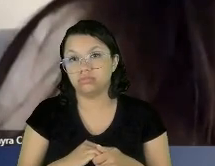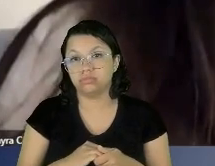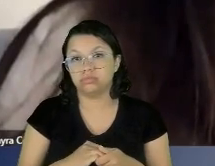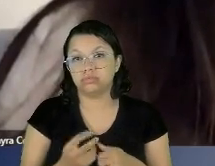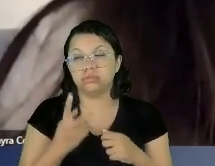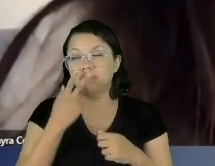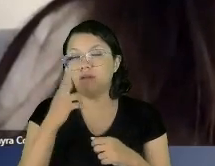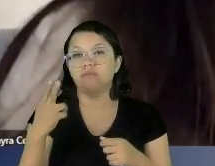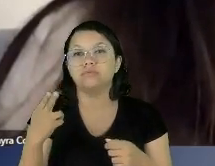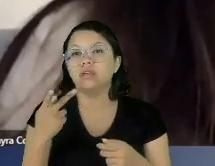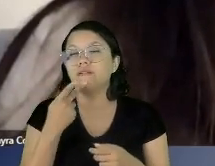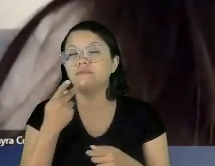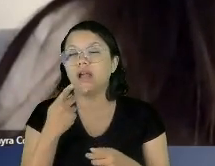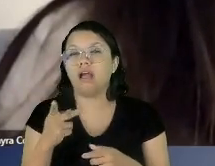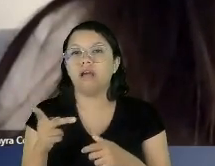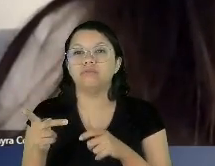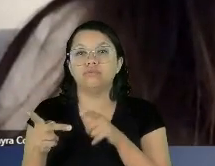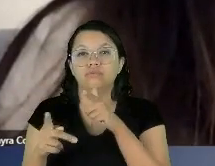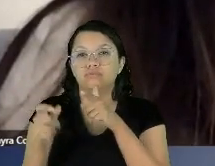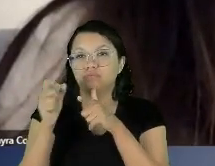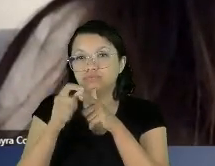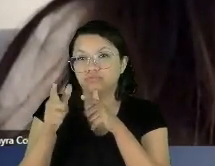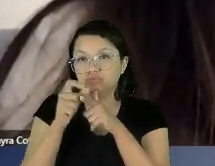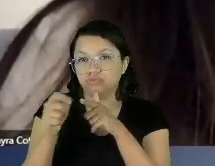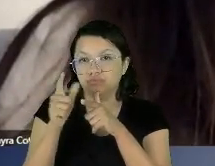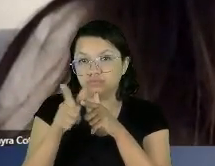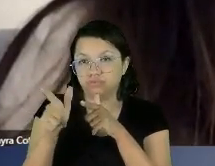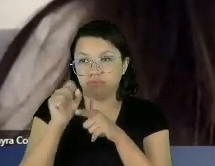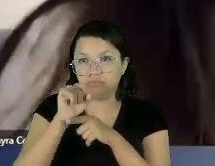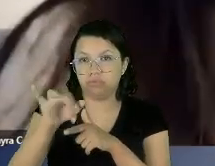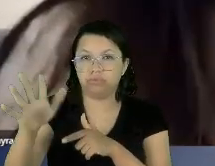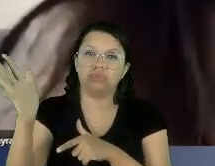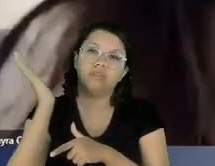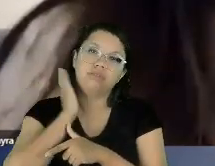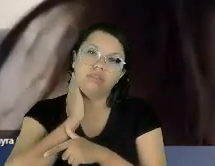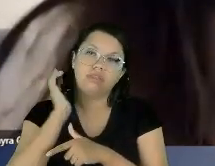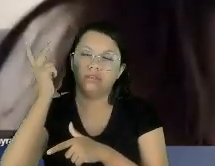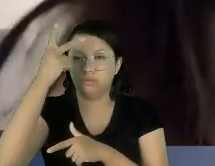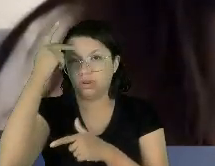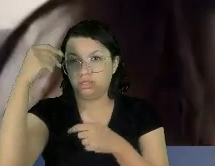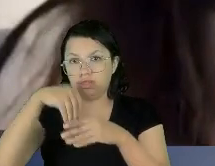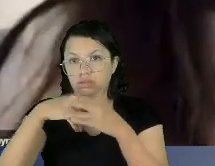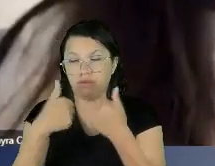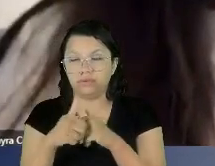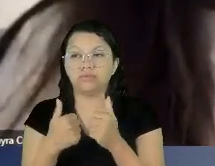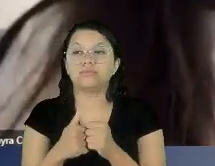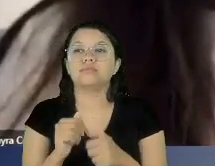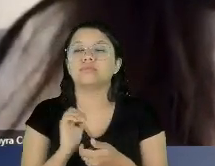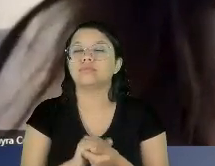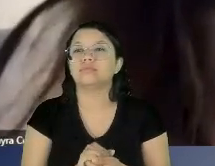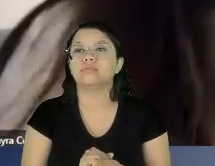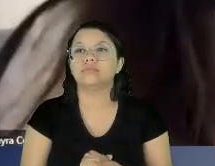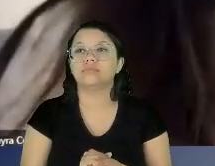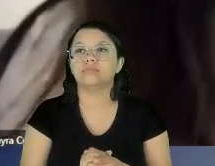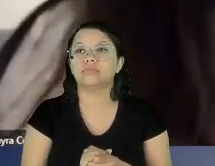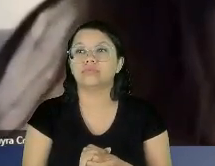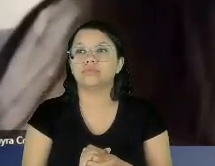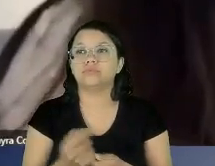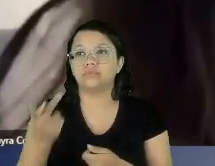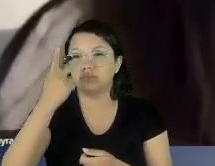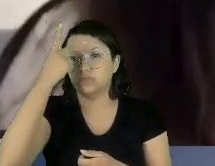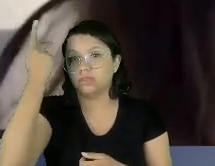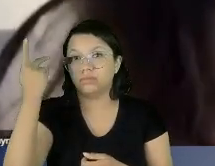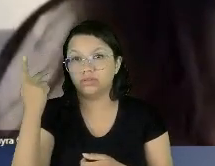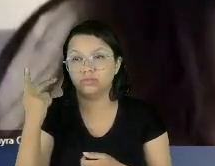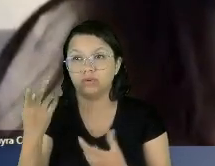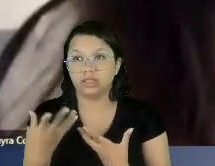genitais, é o caso do ejaculador. Esses seriam atos libidinosos, né? Que não são a conjunção carnal, mas são